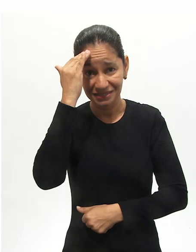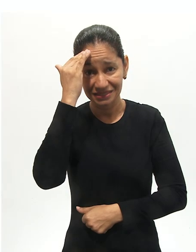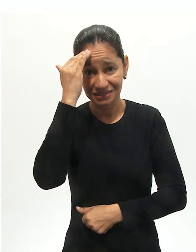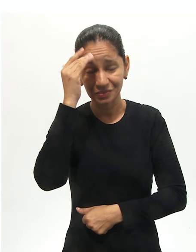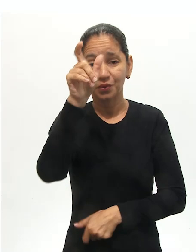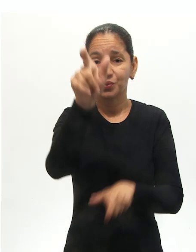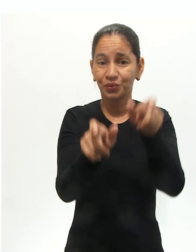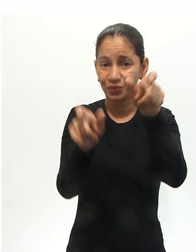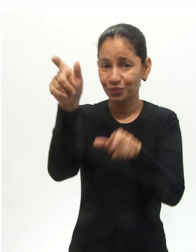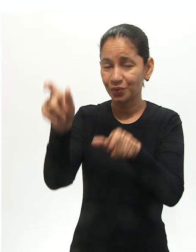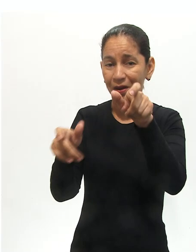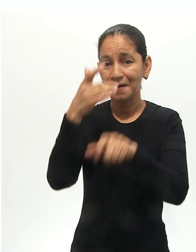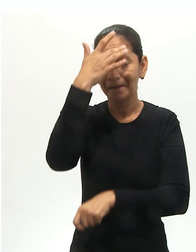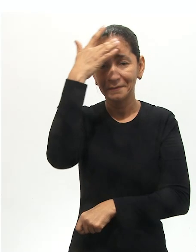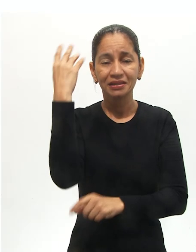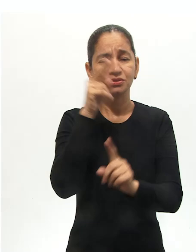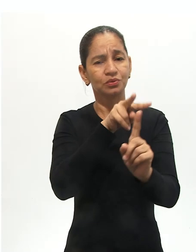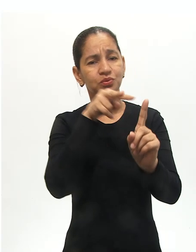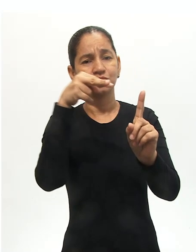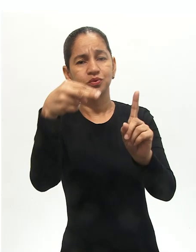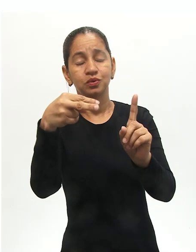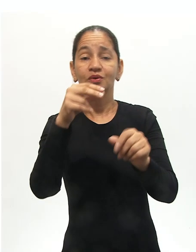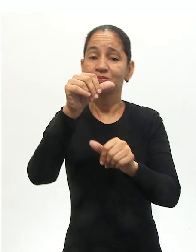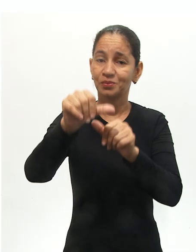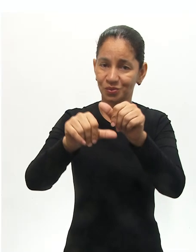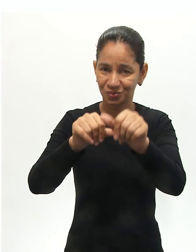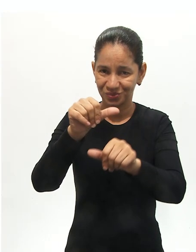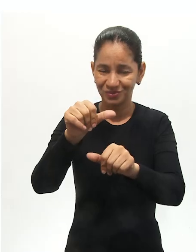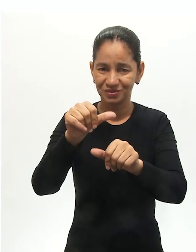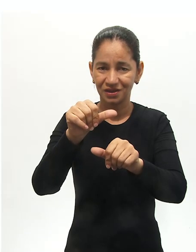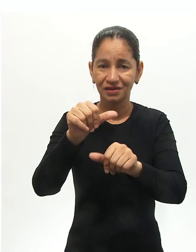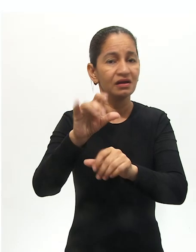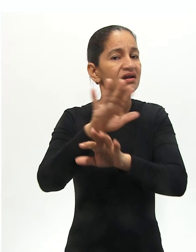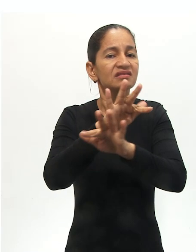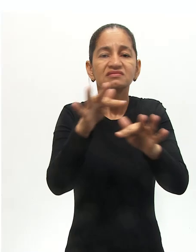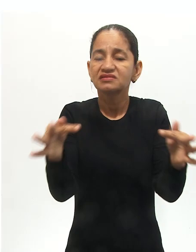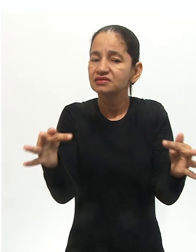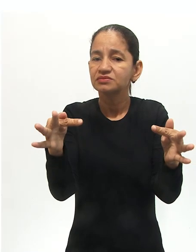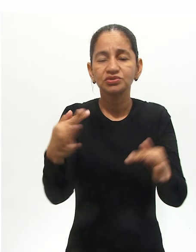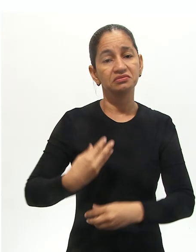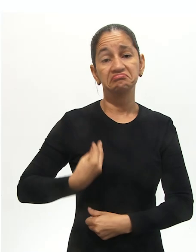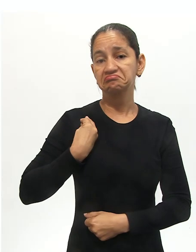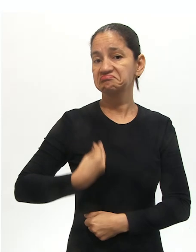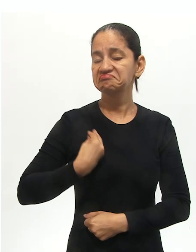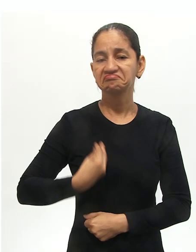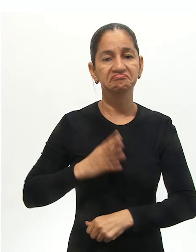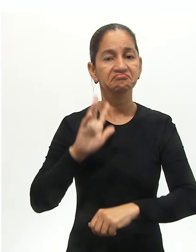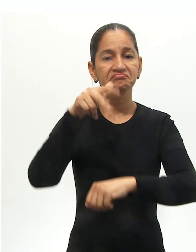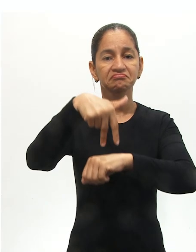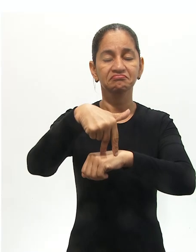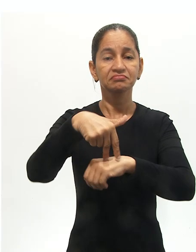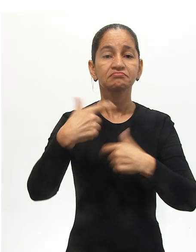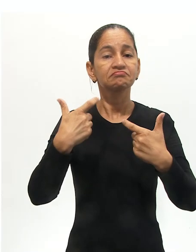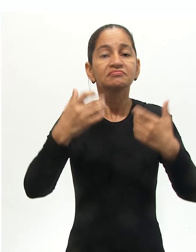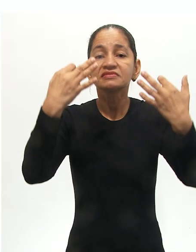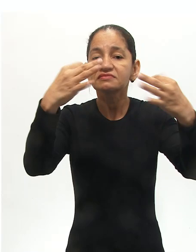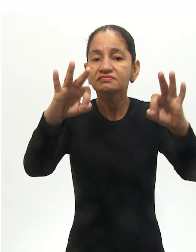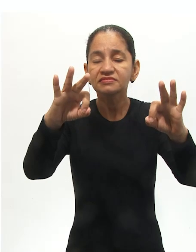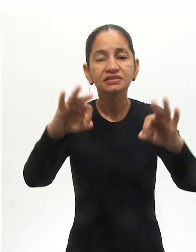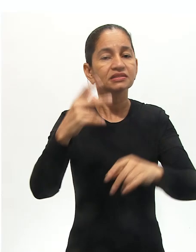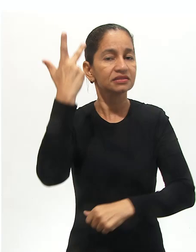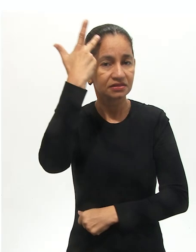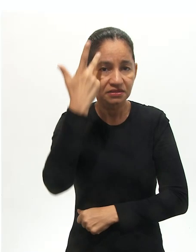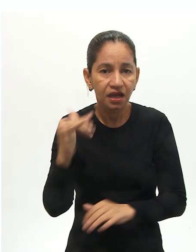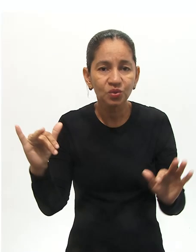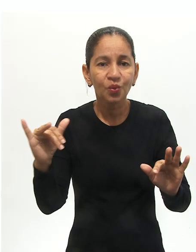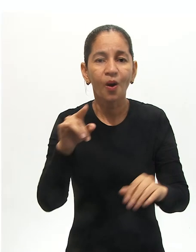homem muda, ela passa a ser considerada existencialista, considerando o homem como